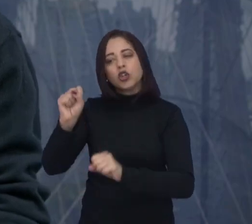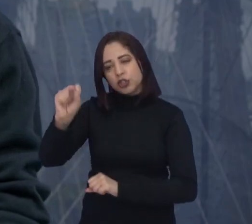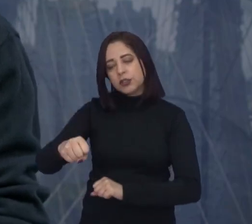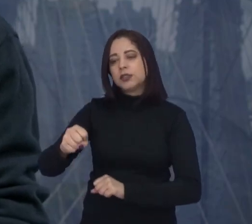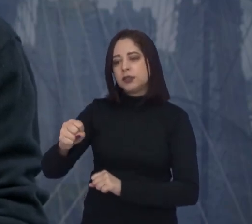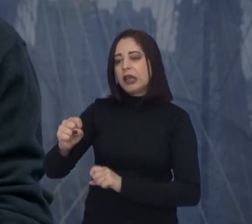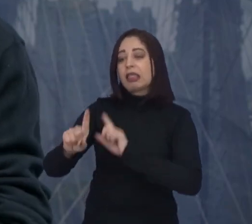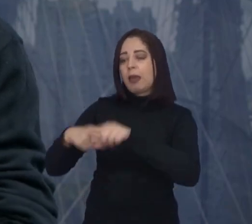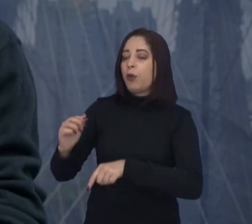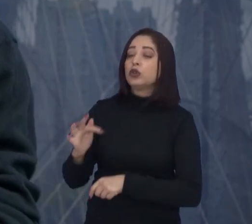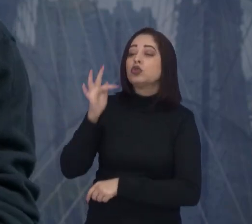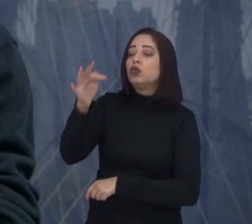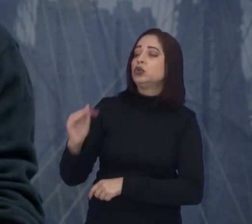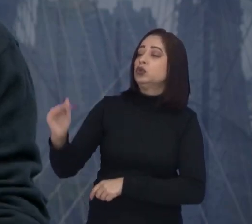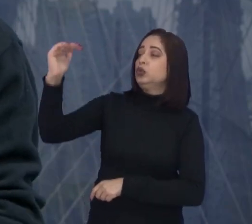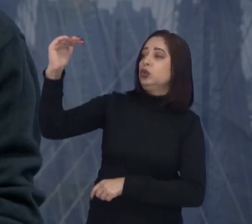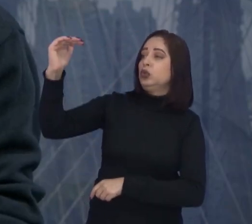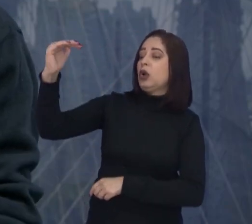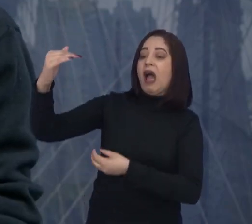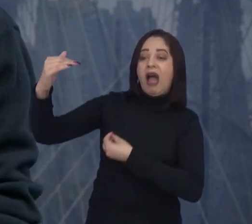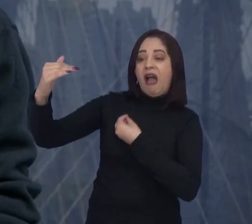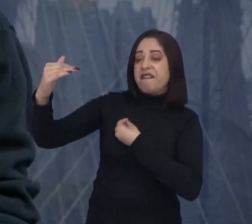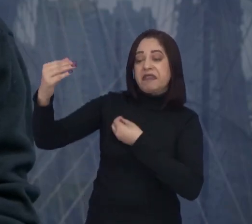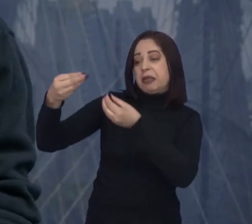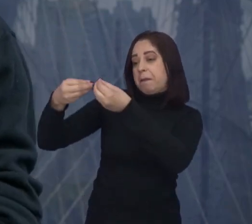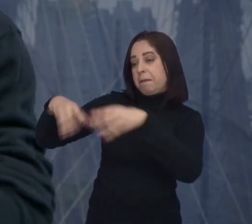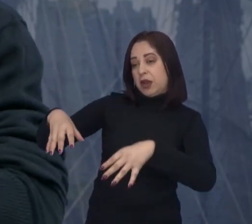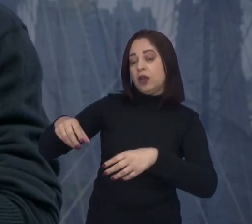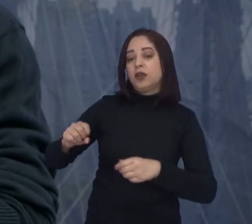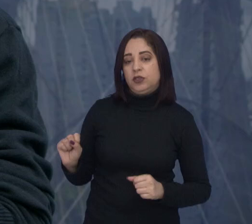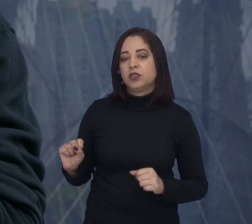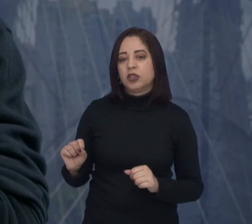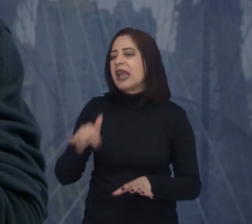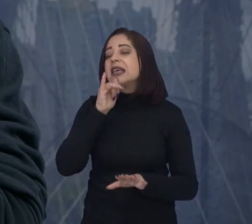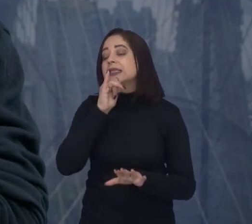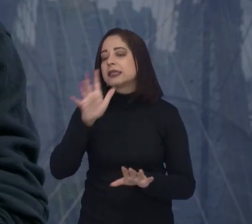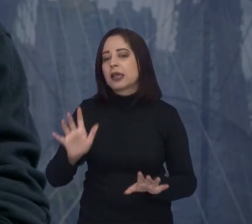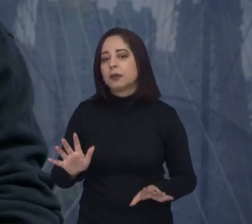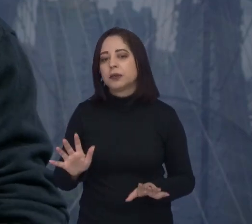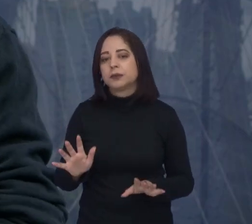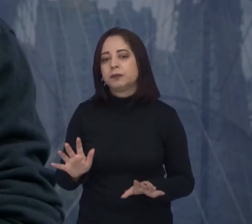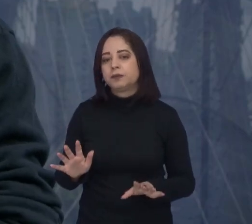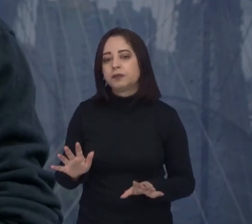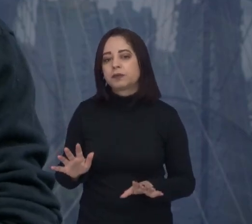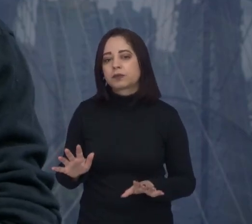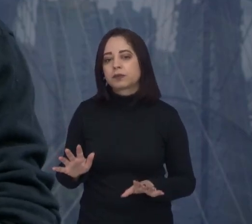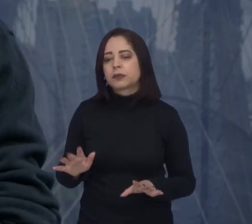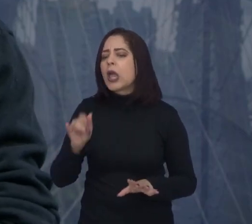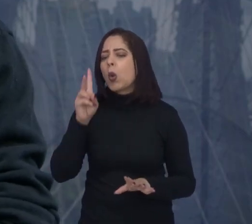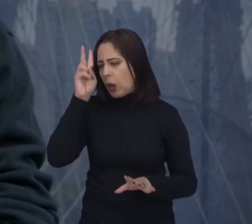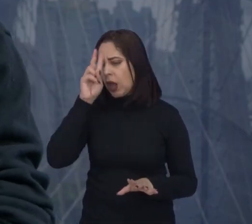sim na vida adulta e depois interfere até ao longo do próprio existir, né? Até dando um exemplo que eu lembrei aqui agora, eu lembro de